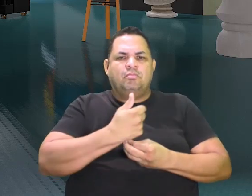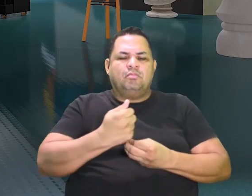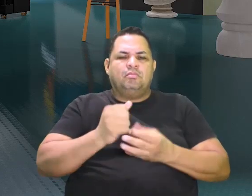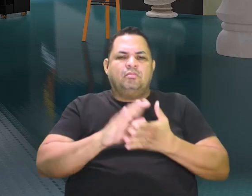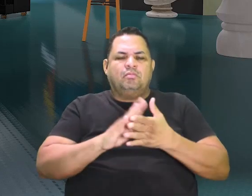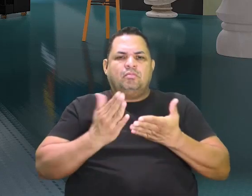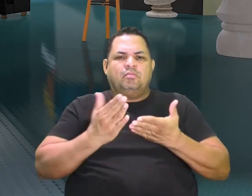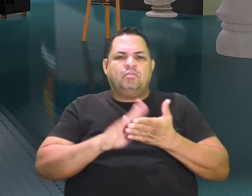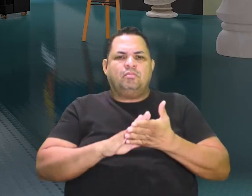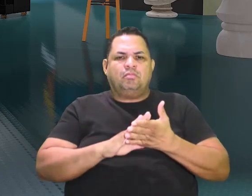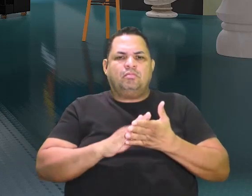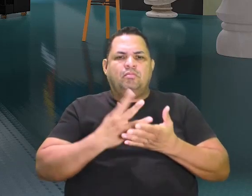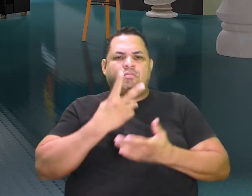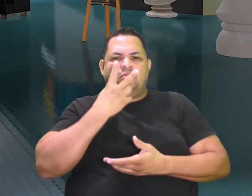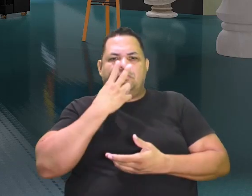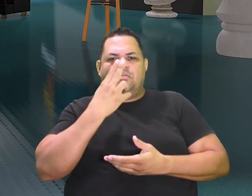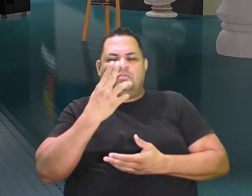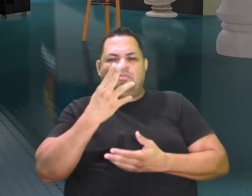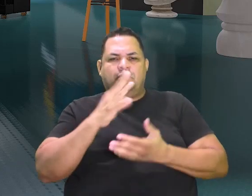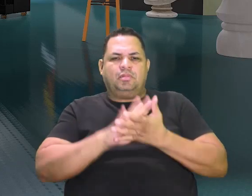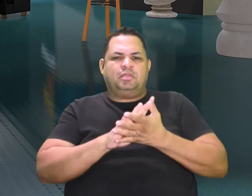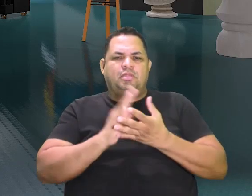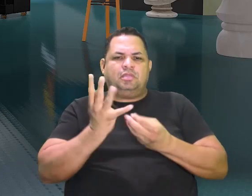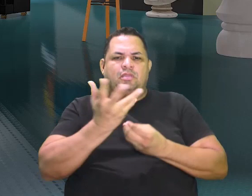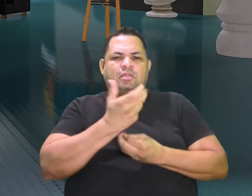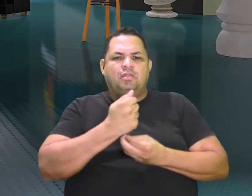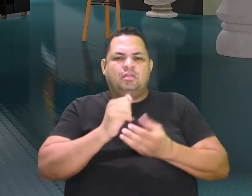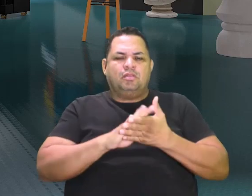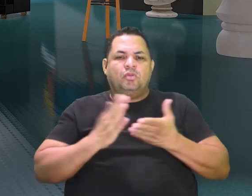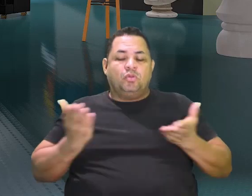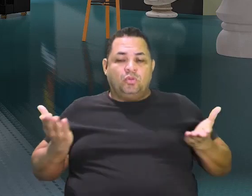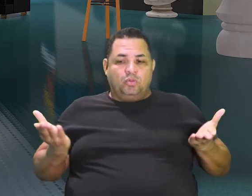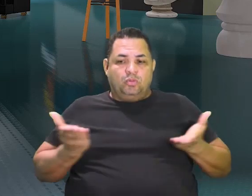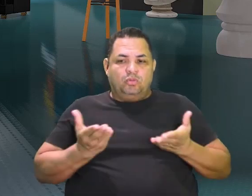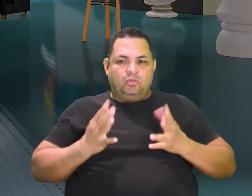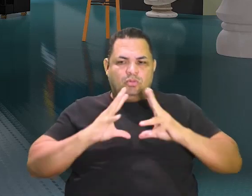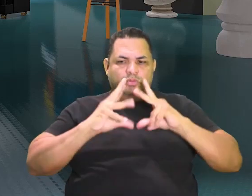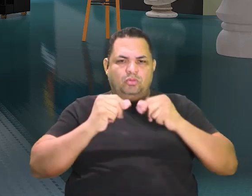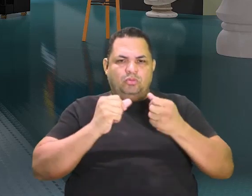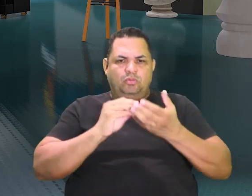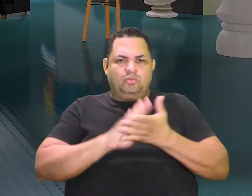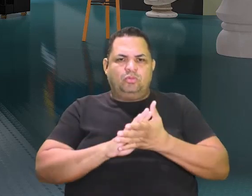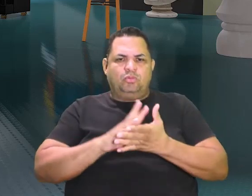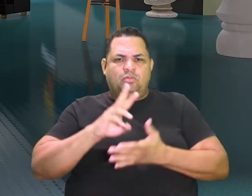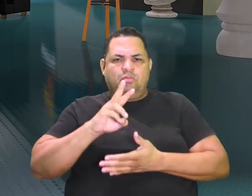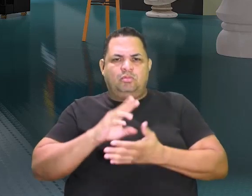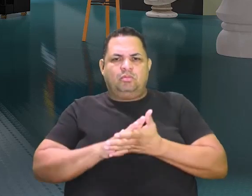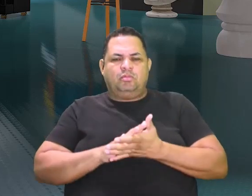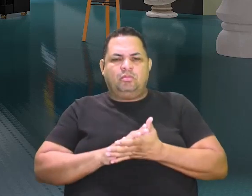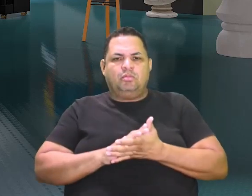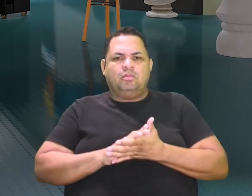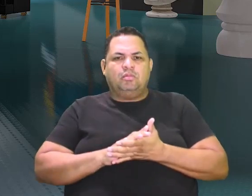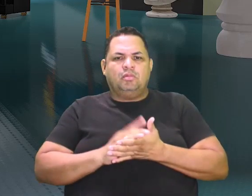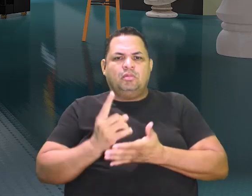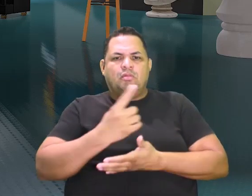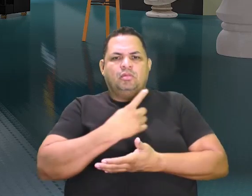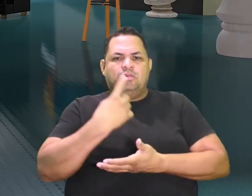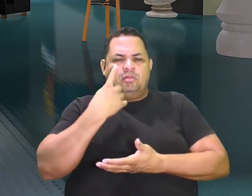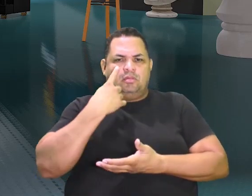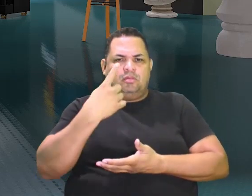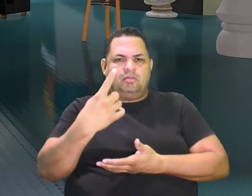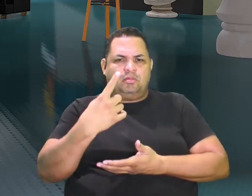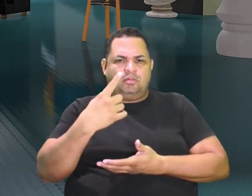né? A aparência da sua arte. Hoje em dia, tudo convive, né? Desde esse tempo para cá, nós vamos